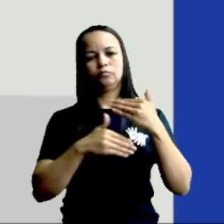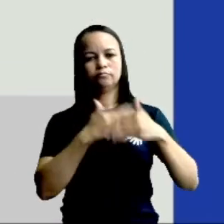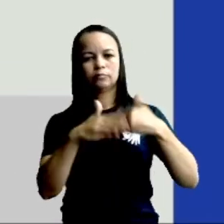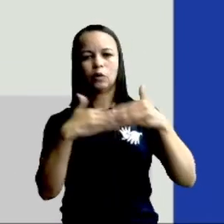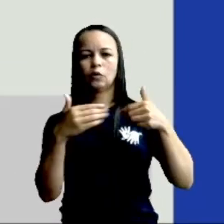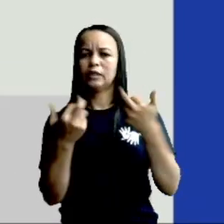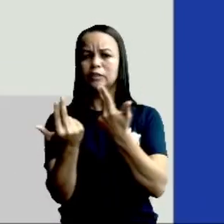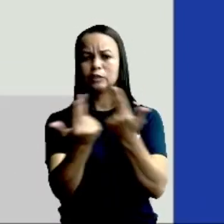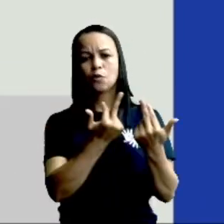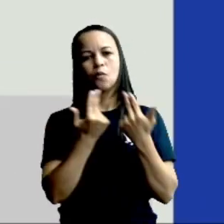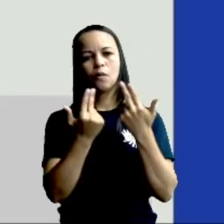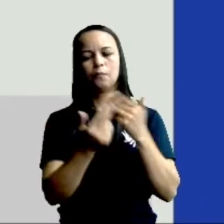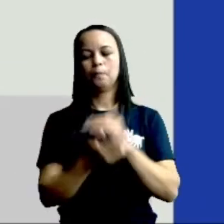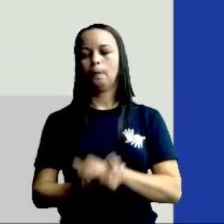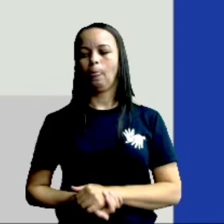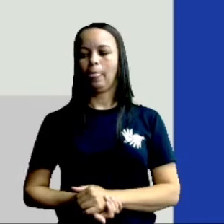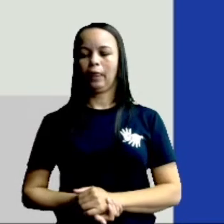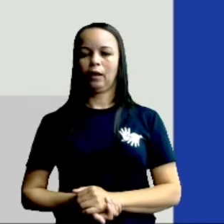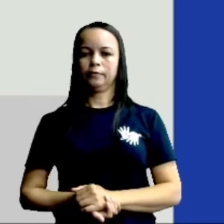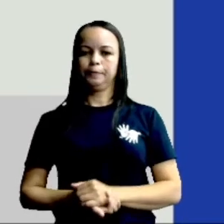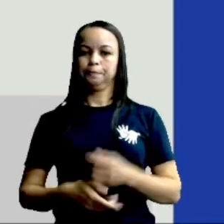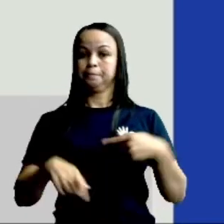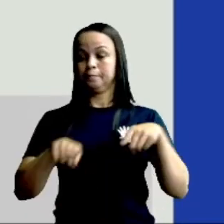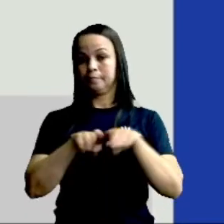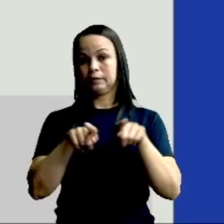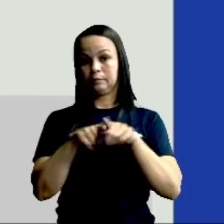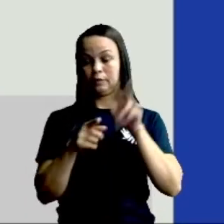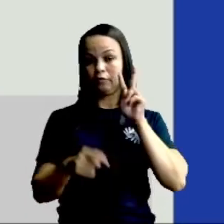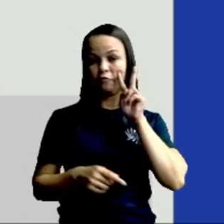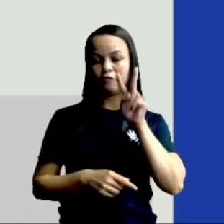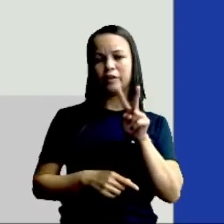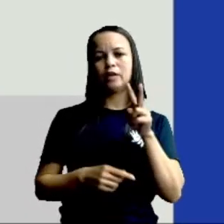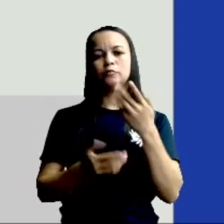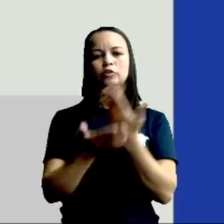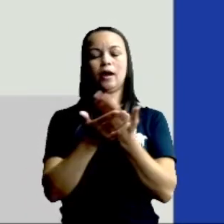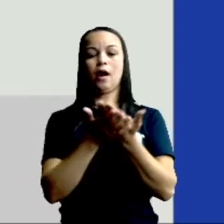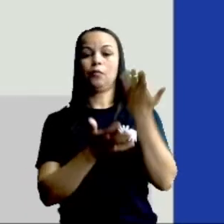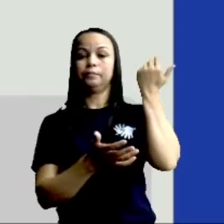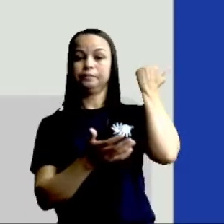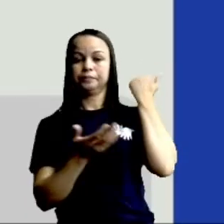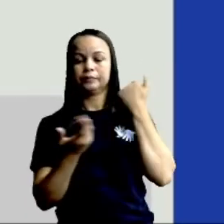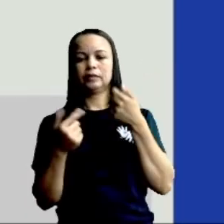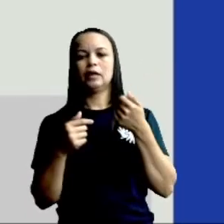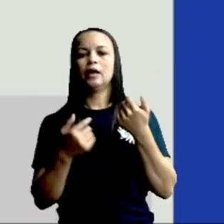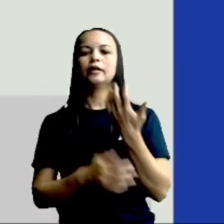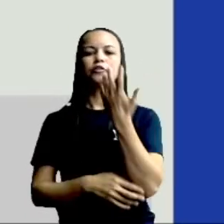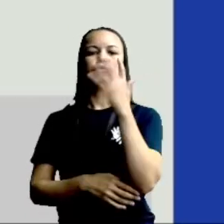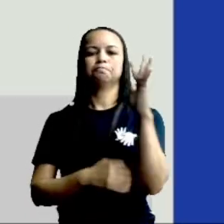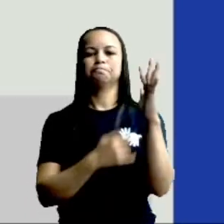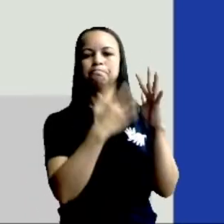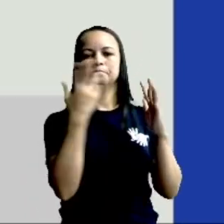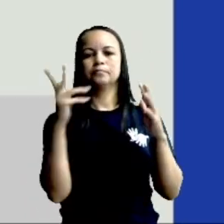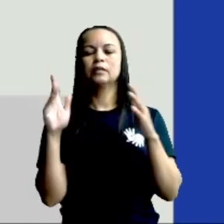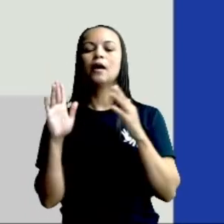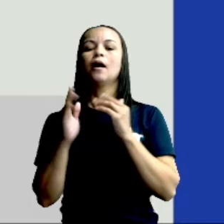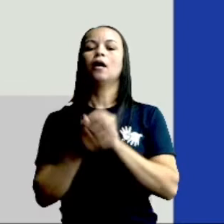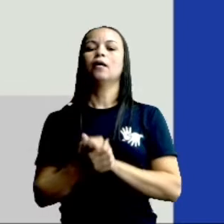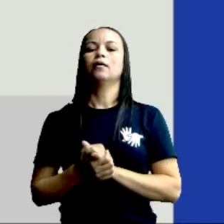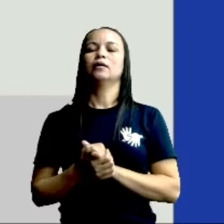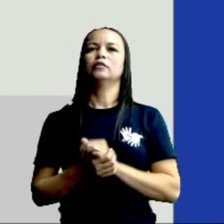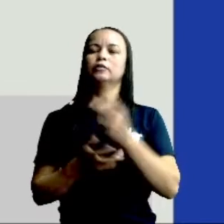processo. Isso mesmo. Também vimos nas aulas anteriores, né, a questão da paisagem. A gente sabe o quê? Que